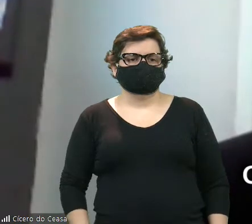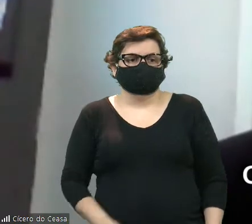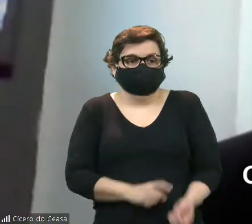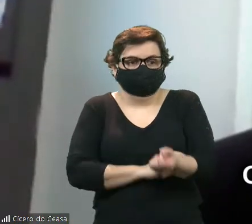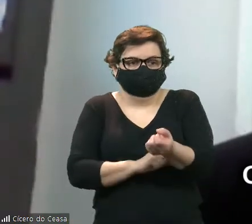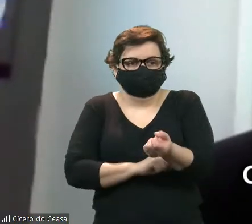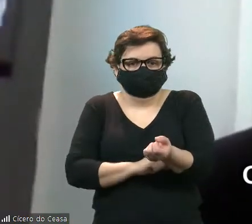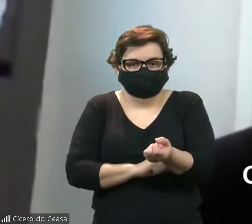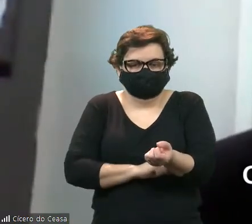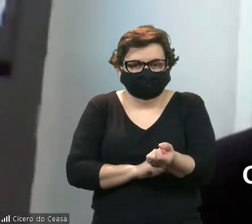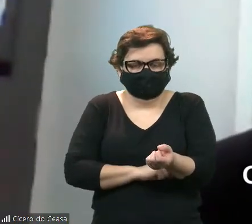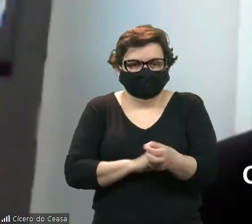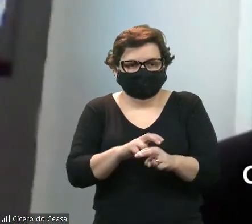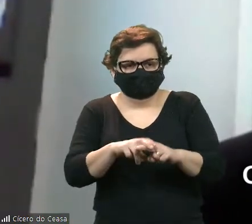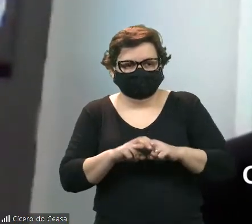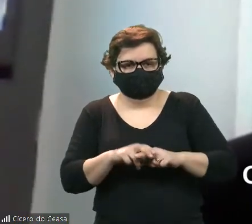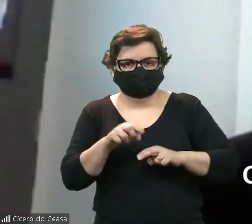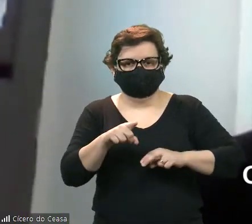nervosismo até